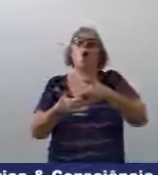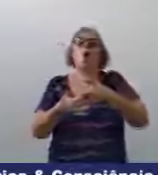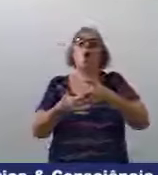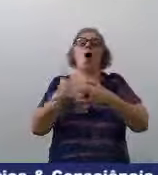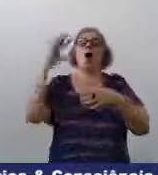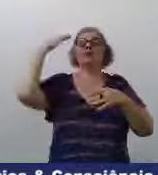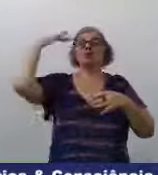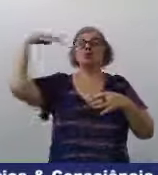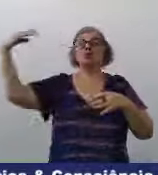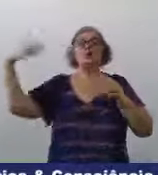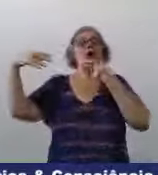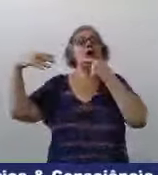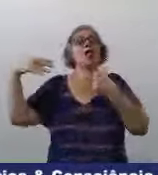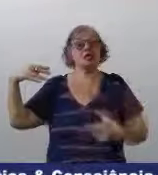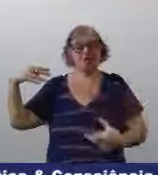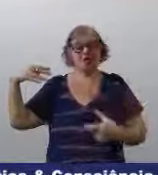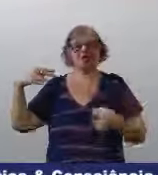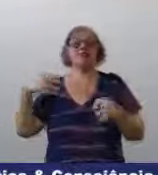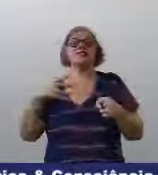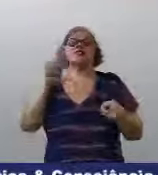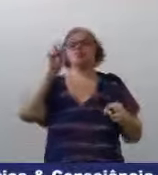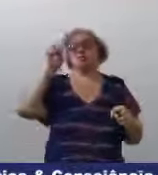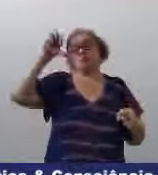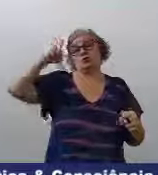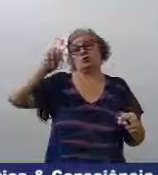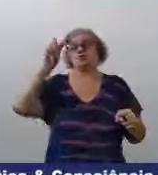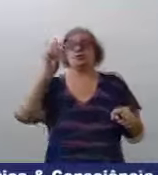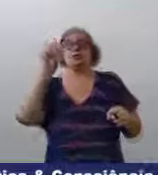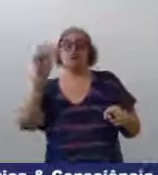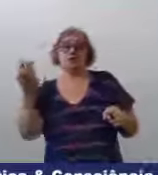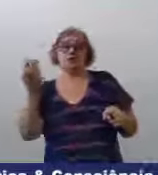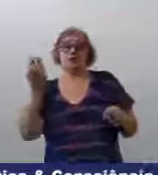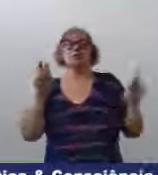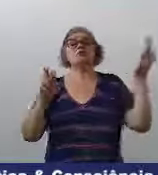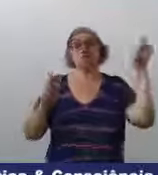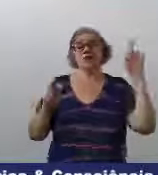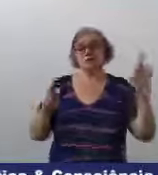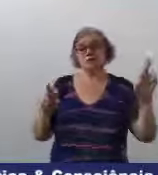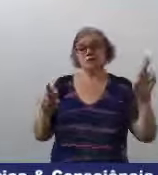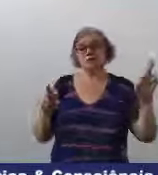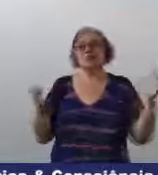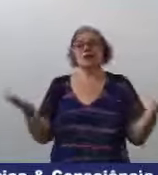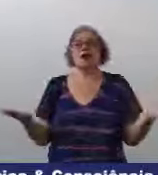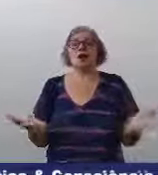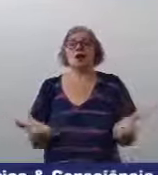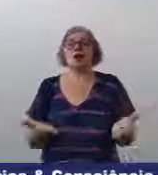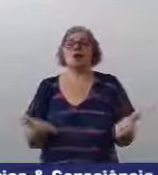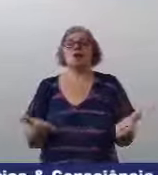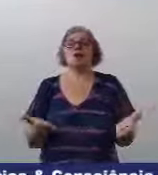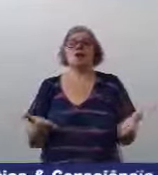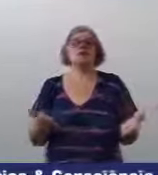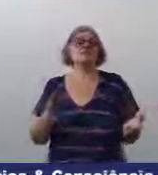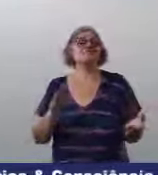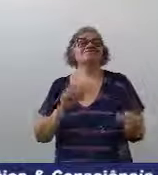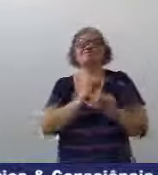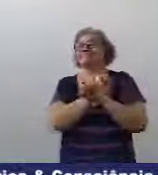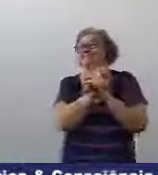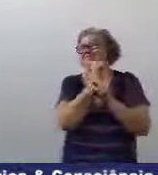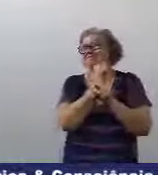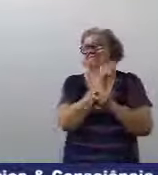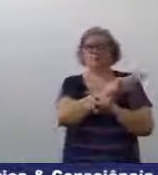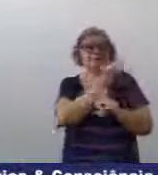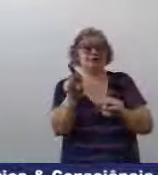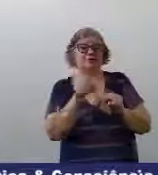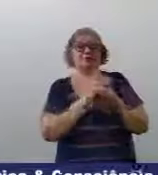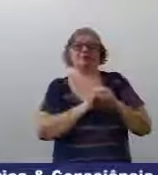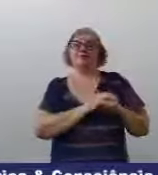Einstein, principalmente da relatividade especial de 1915. Agora vem o dado para ver como nós não